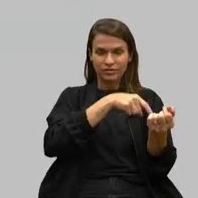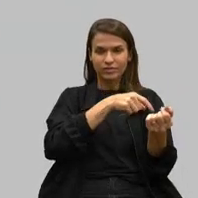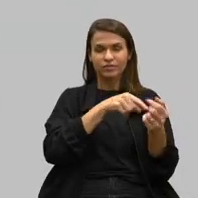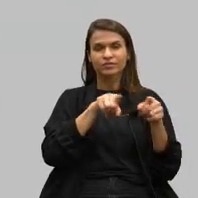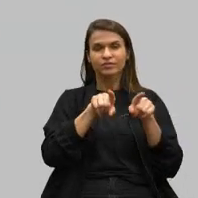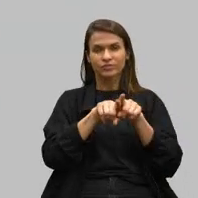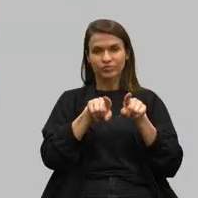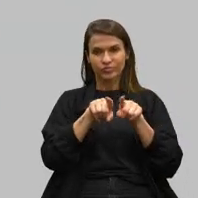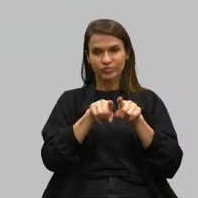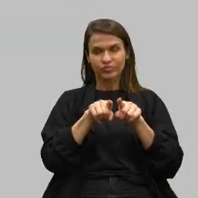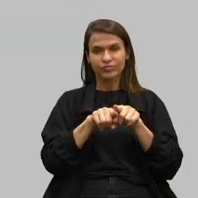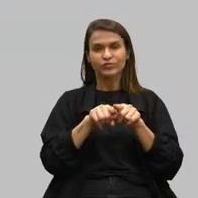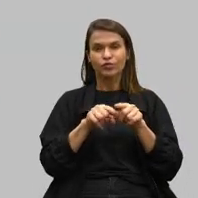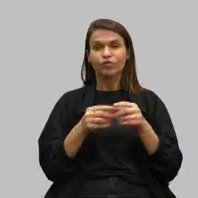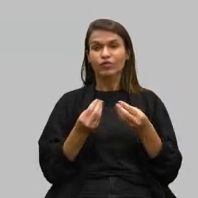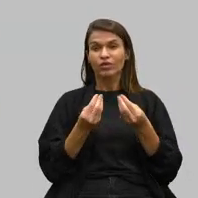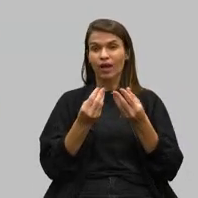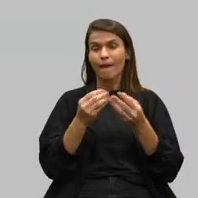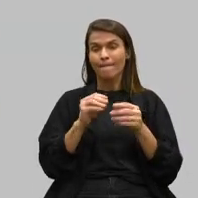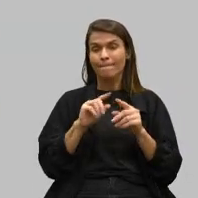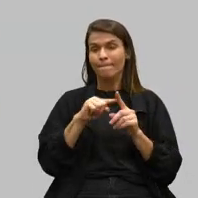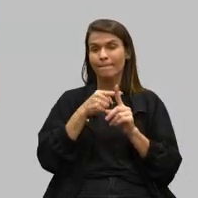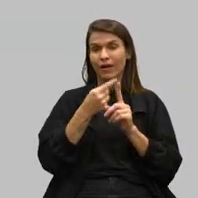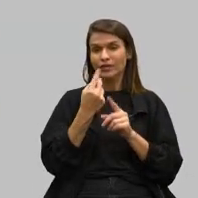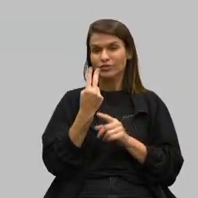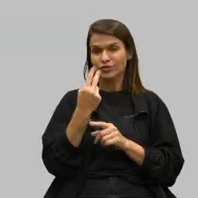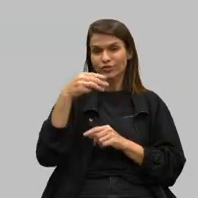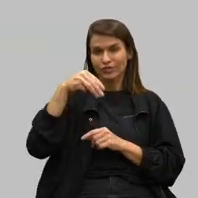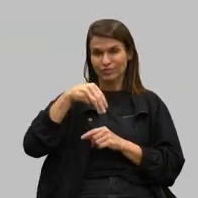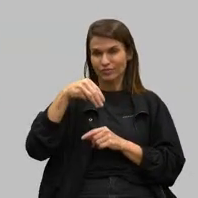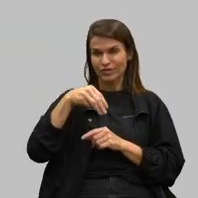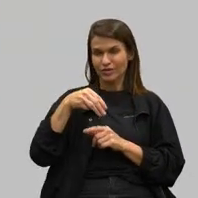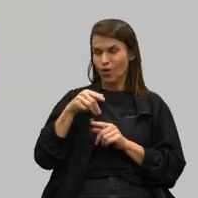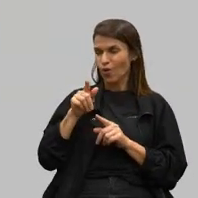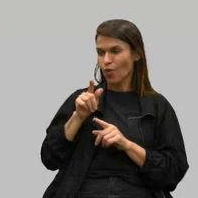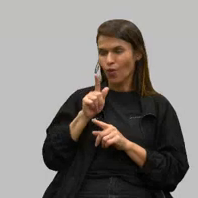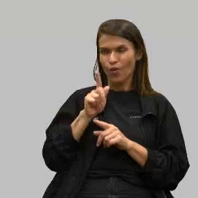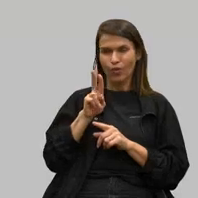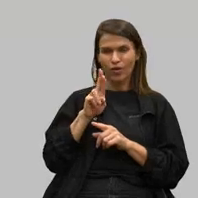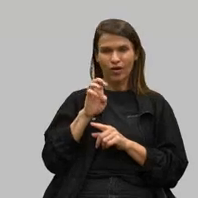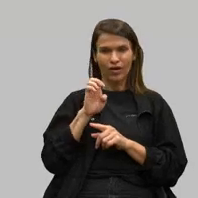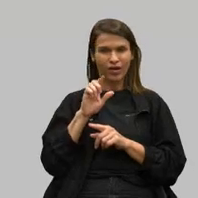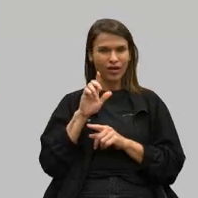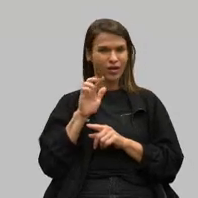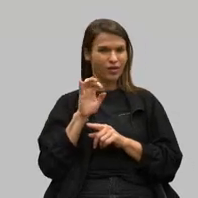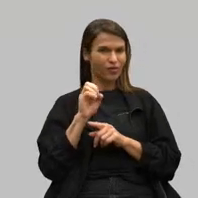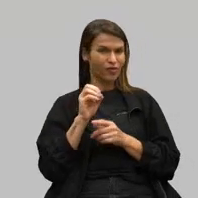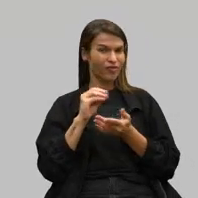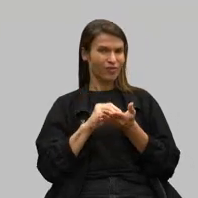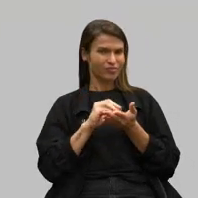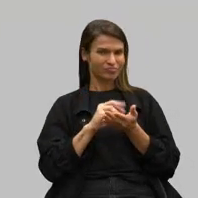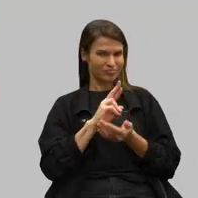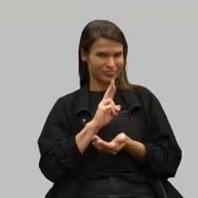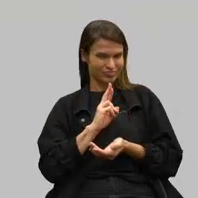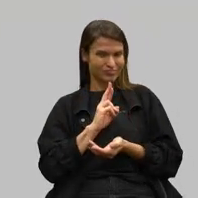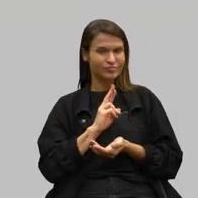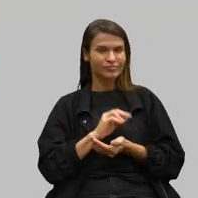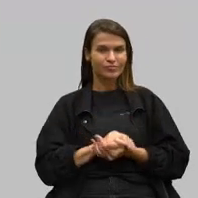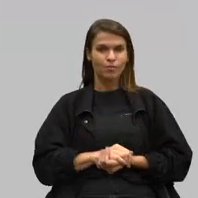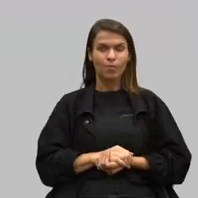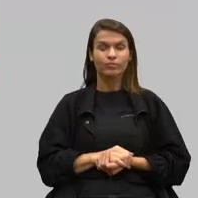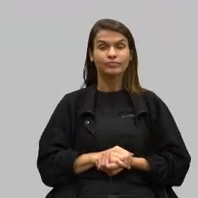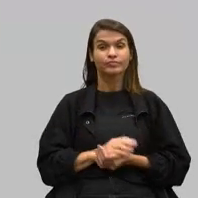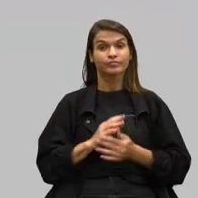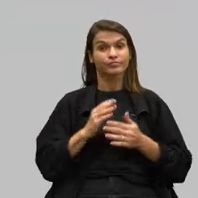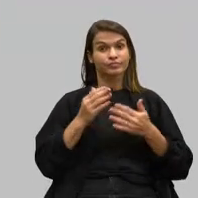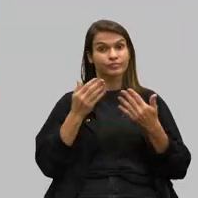vou te dar mais dois minutos, porque o grego não se sentiu respondido à questão dele e o bar. Beleza. Então,